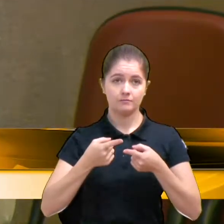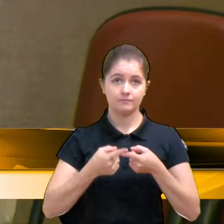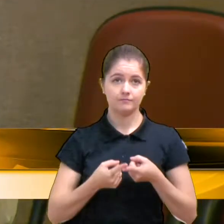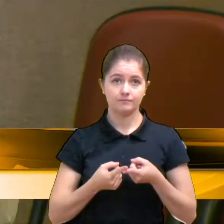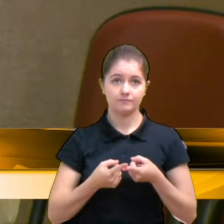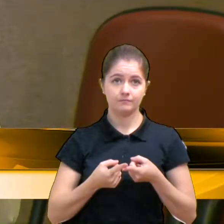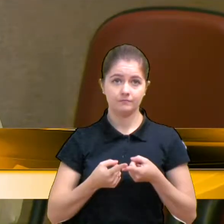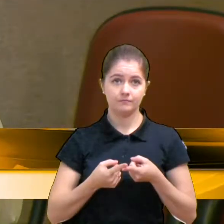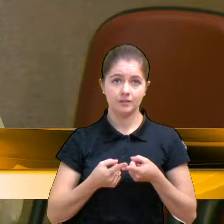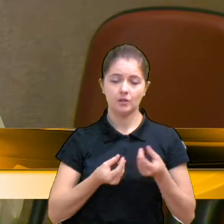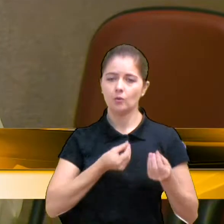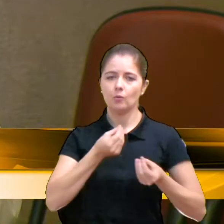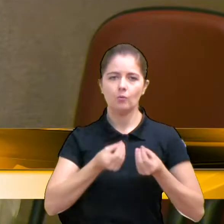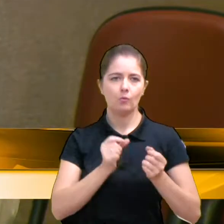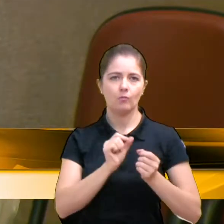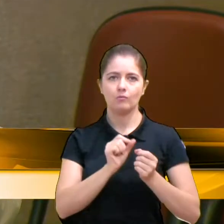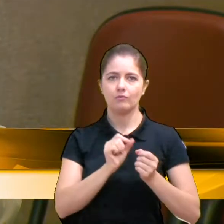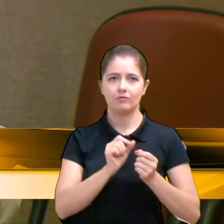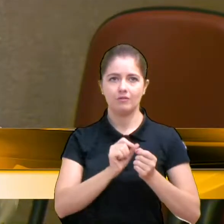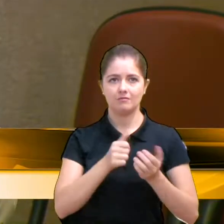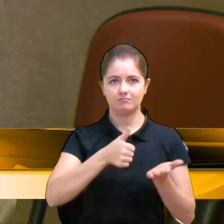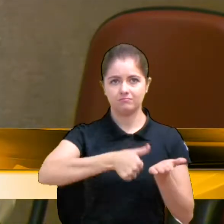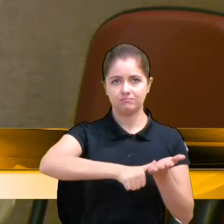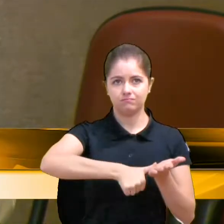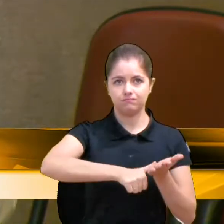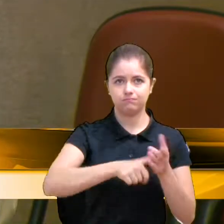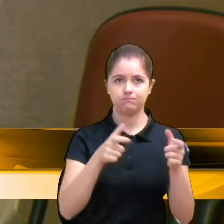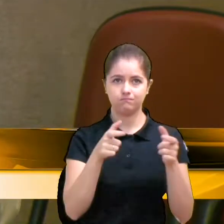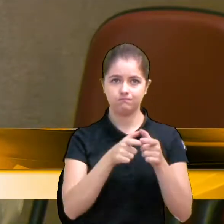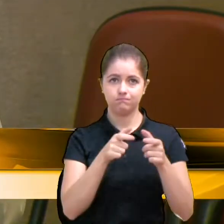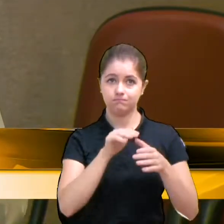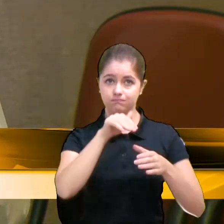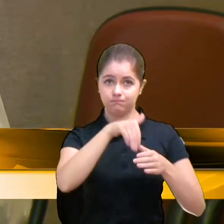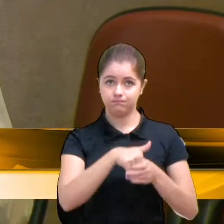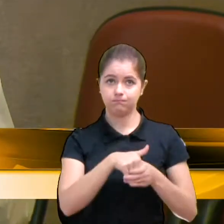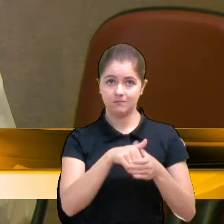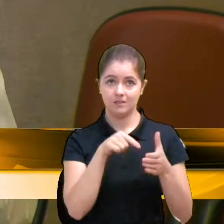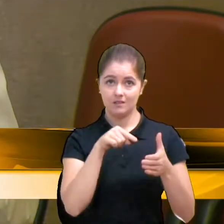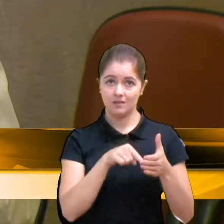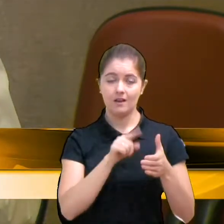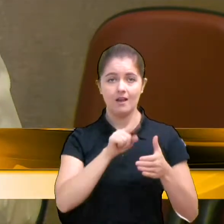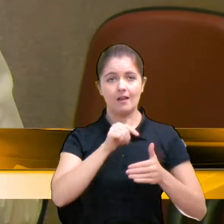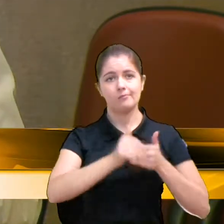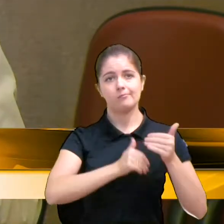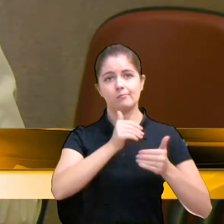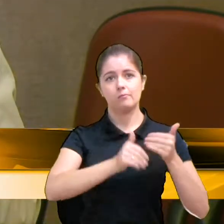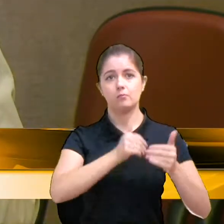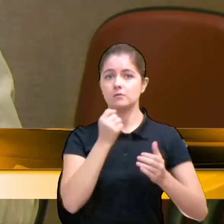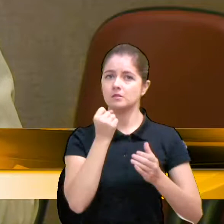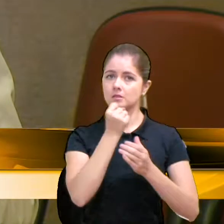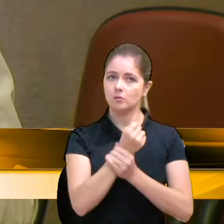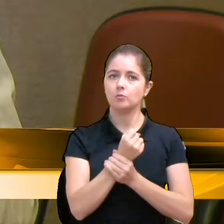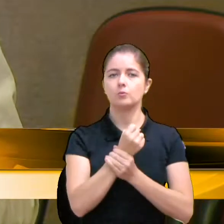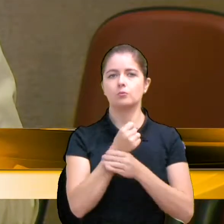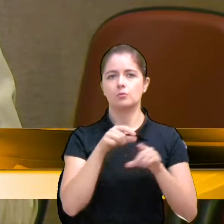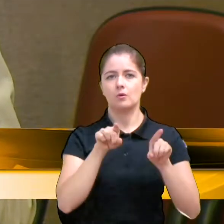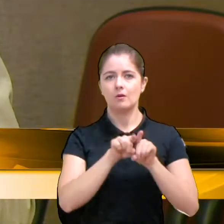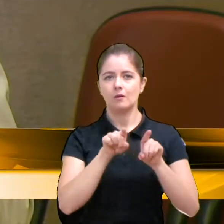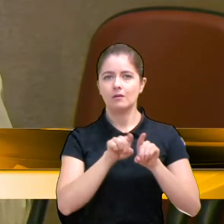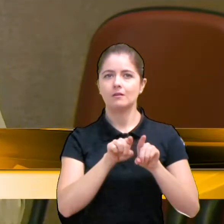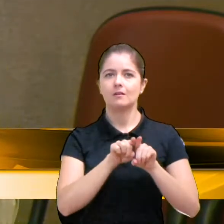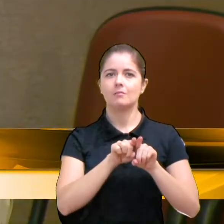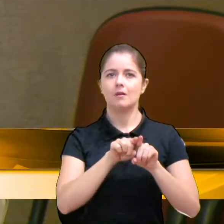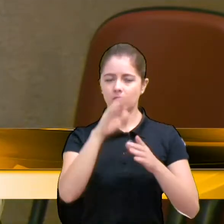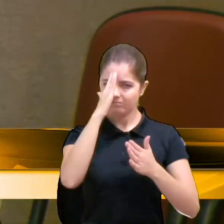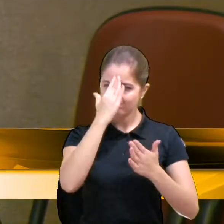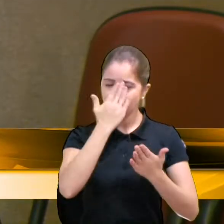do cadastramento biométrico para o título de eleitor, ele vem se demonstrando como um processo mais seguro, mais transparente